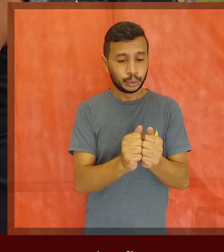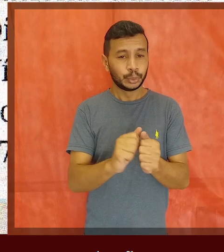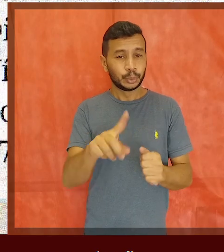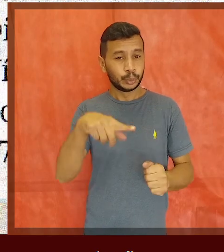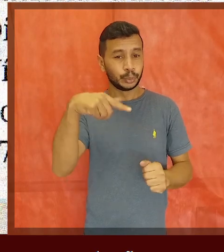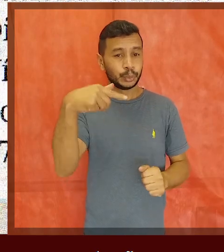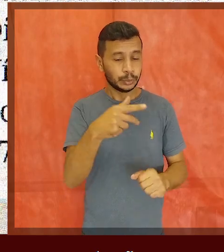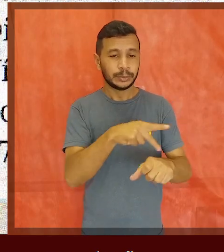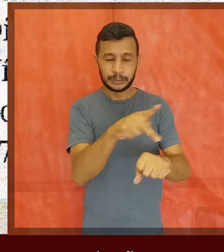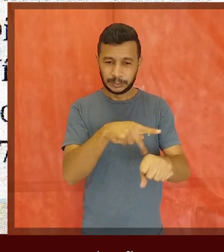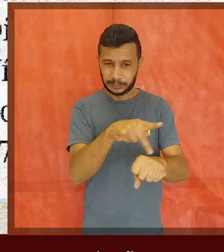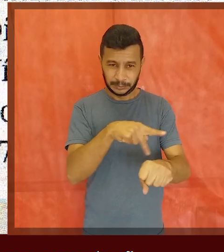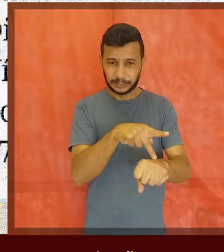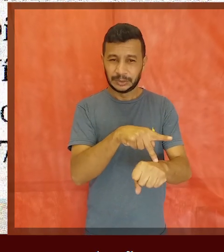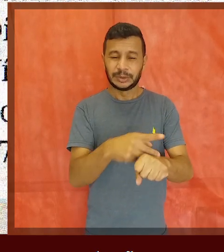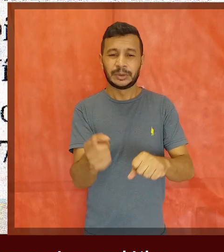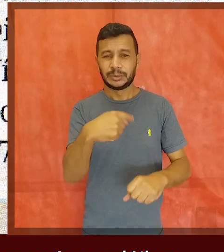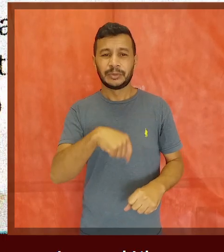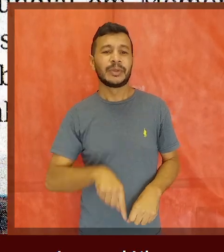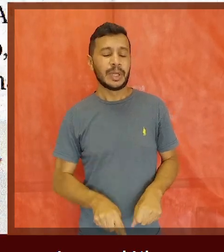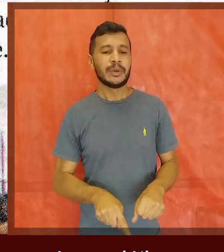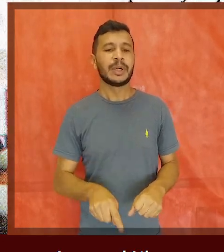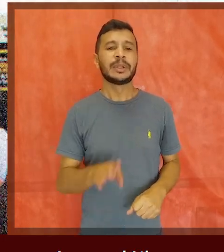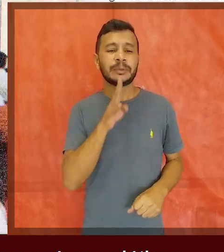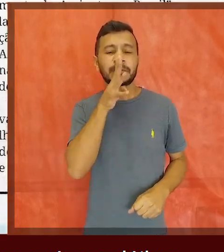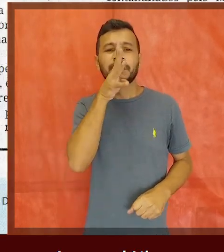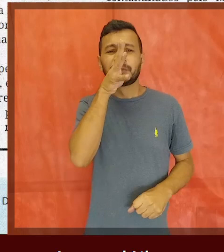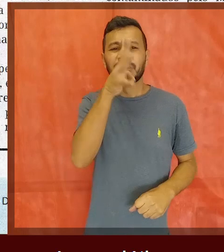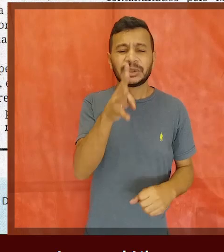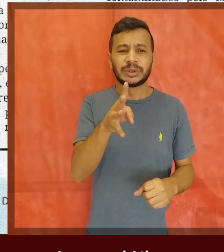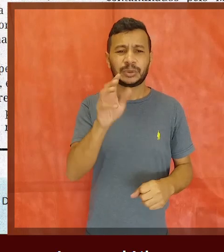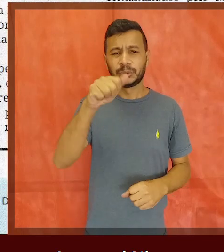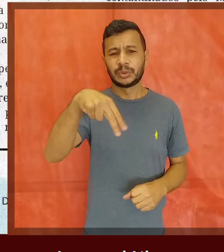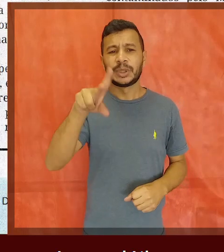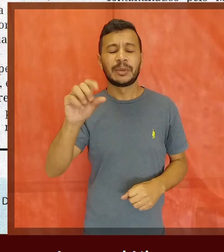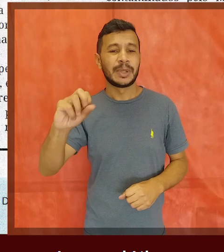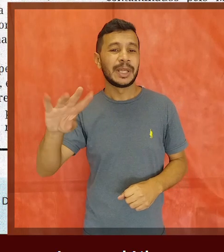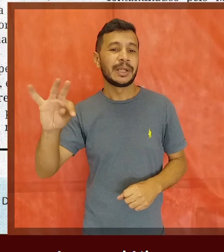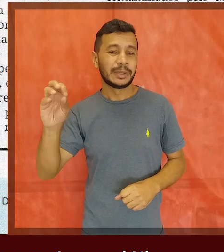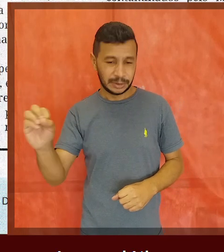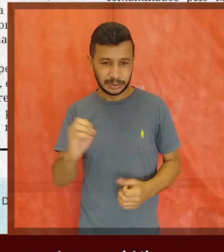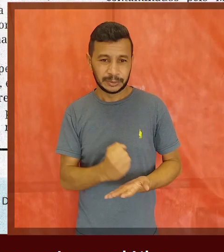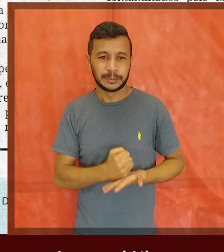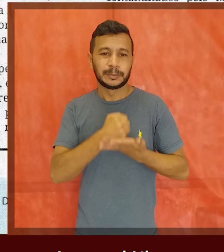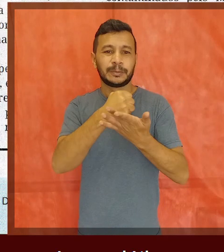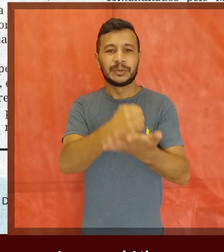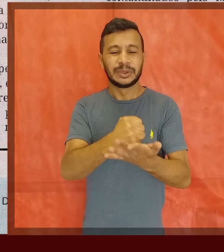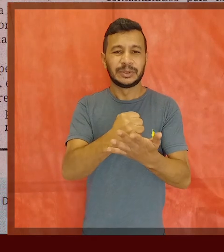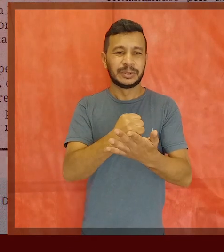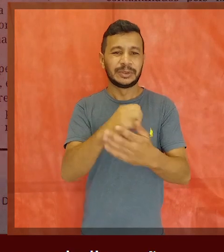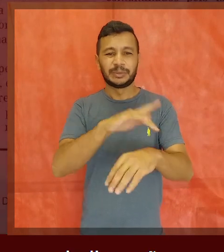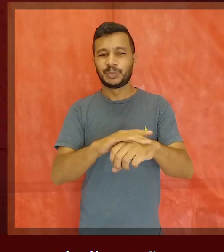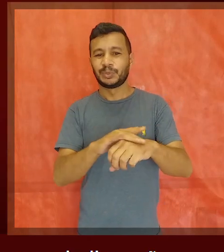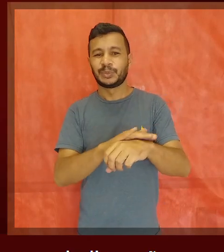Anti-Amianto, que denunciou a exportação do amianto brasileiro que provoca câncer, especialmente nos países